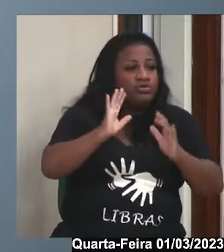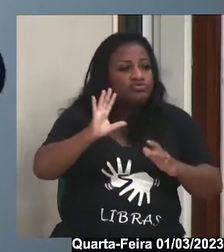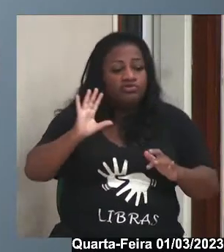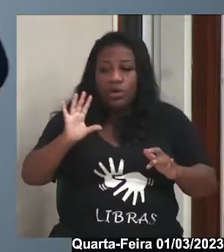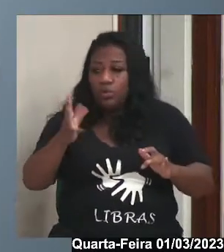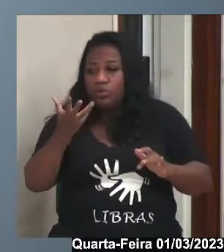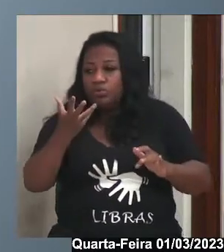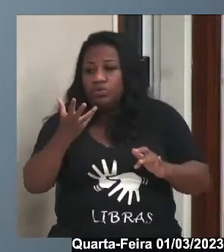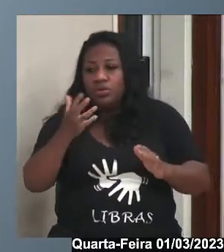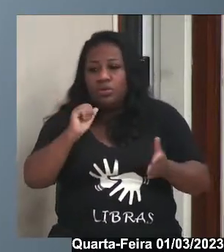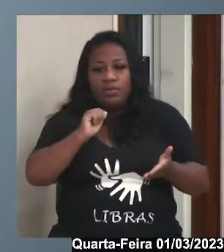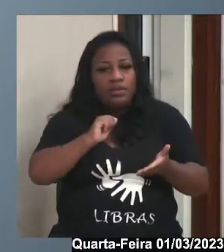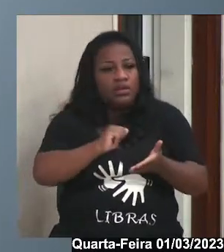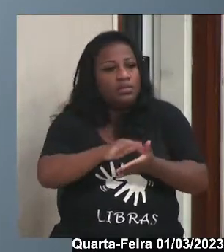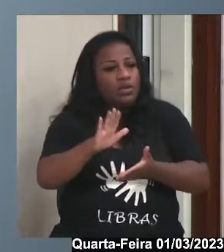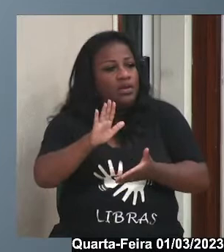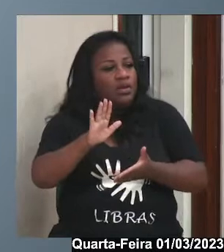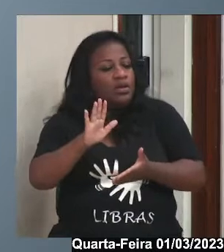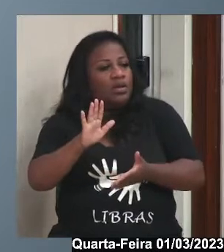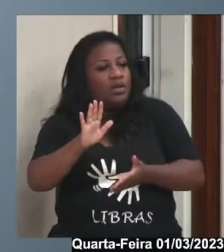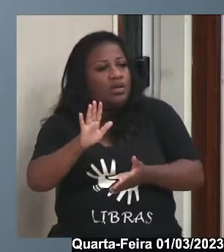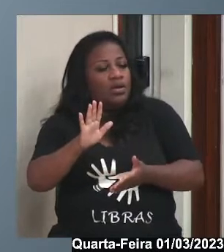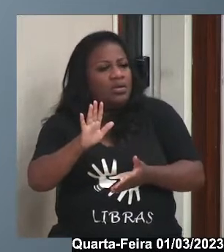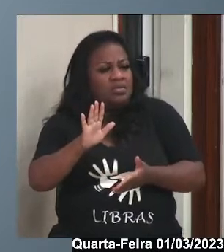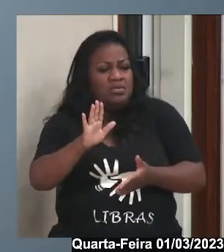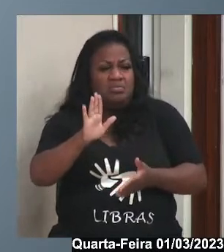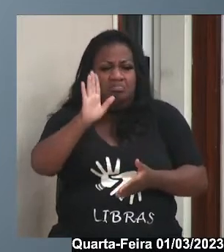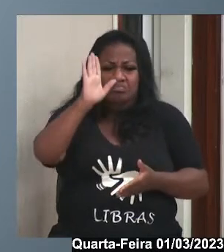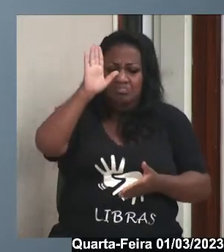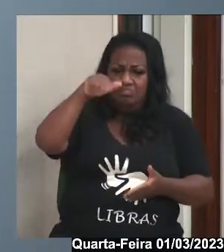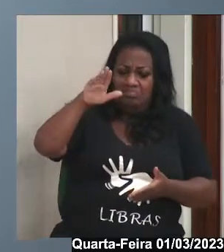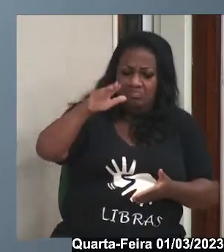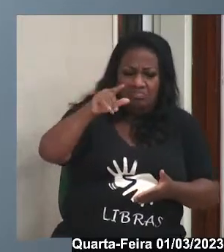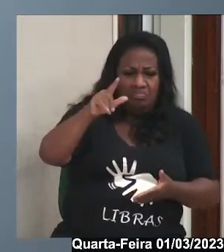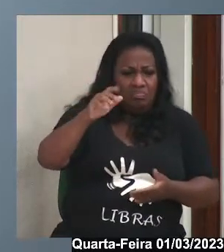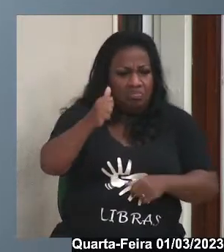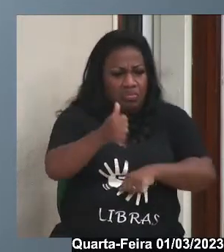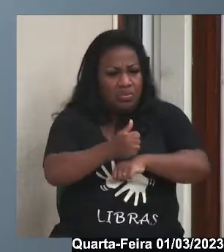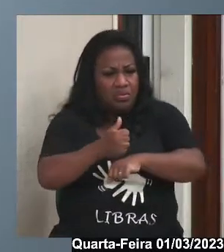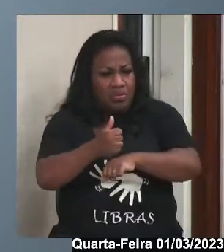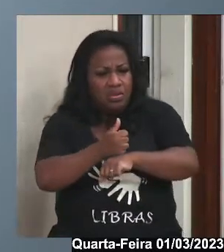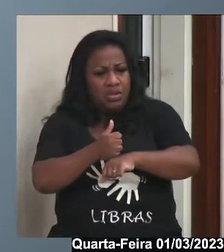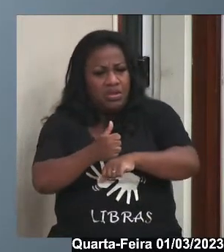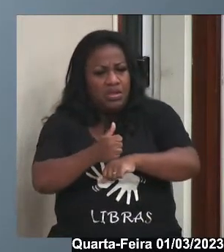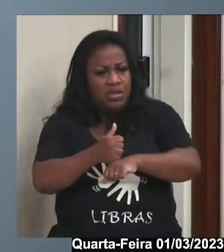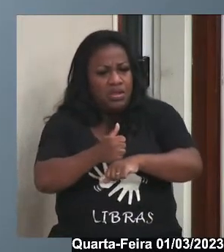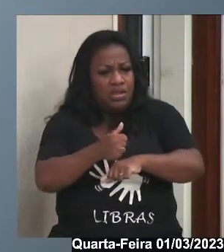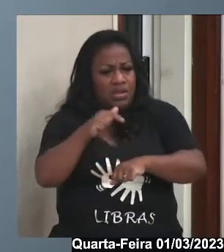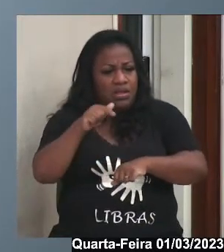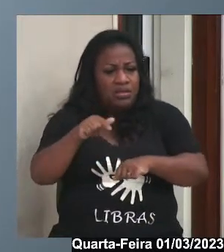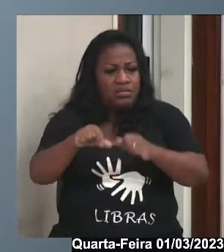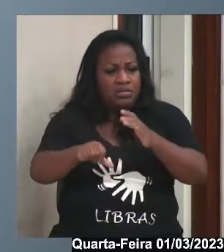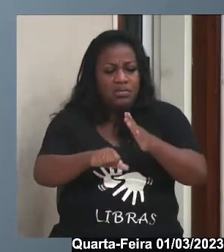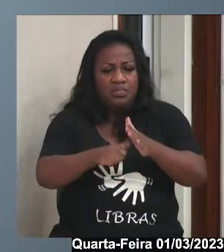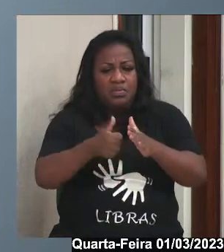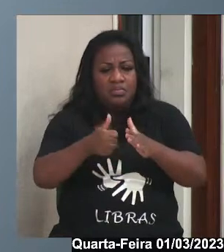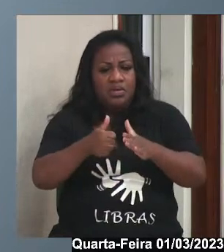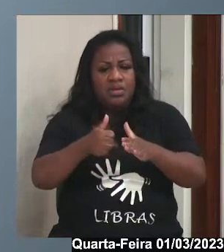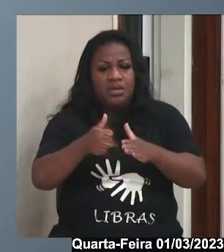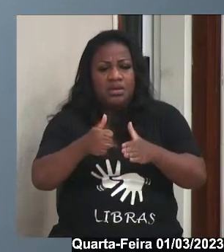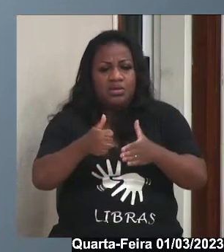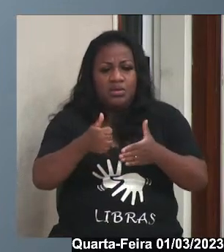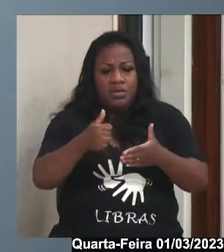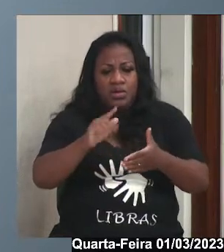resolvi, eu demiti o pintor. Eu tenho certeza que a senhora vai achar estranho, né? Porque esse não é o primeiro pintor que o seu